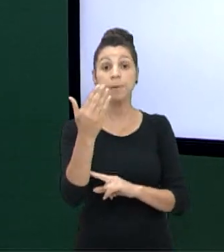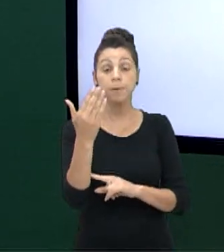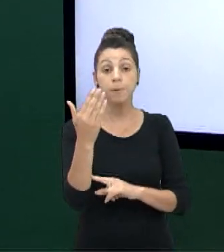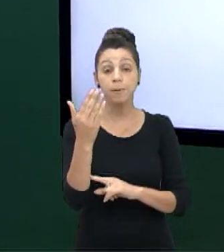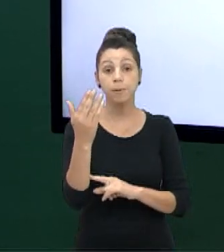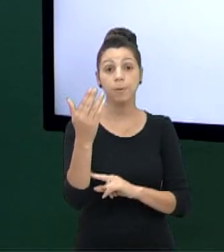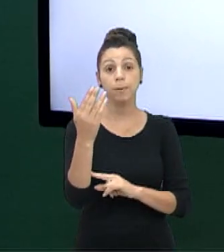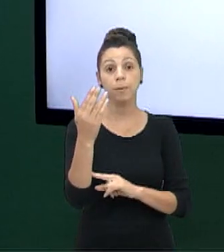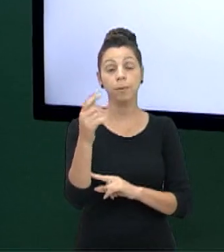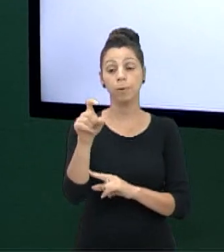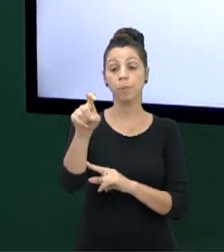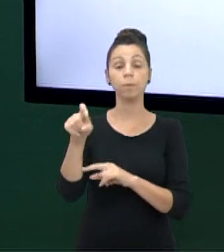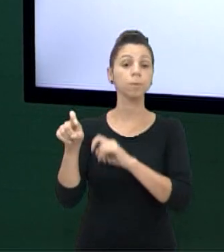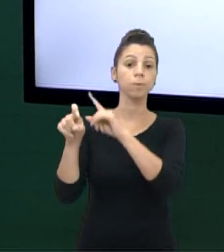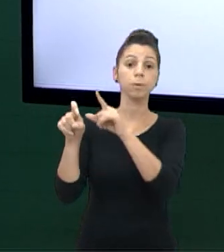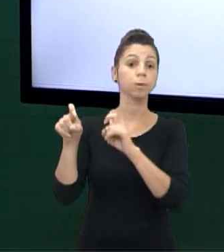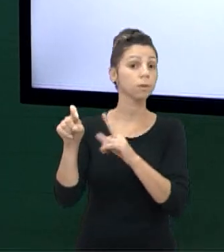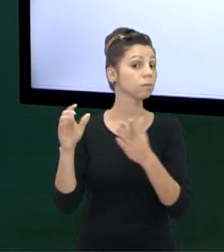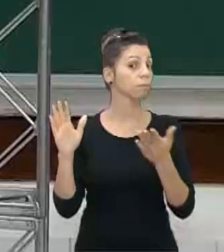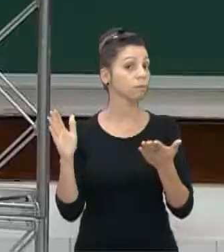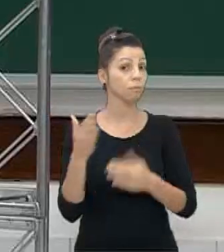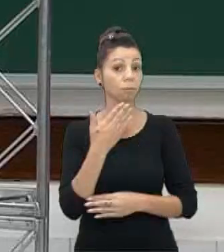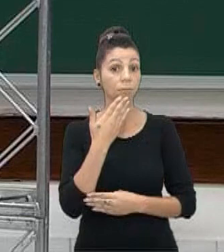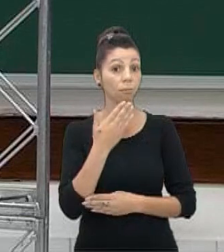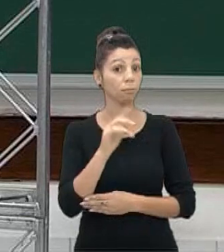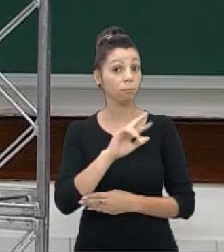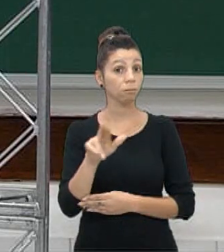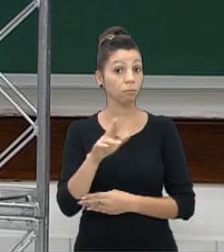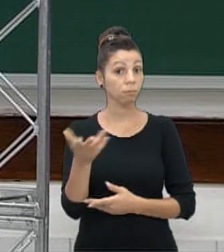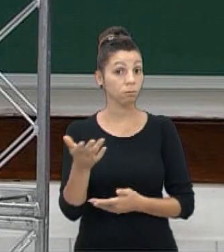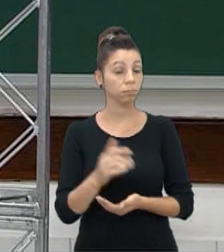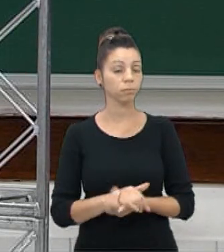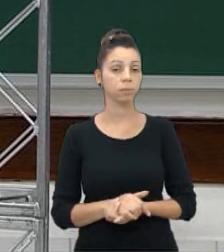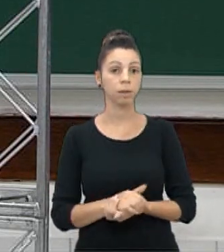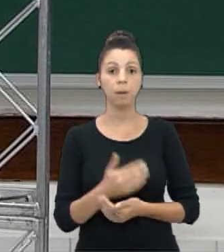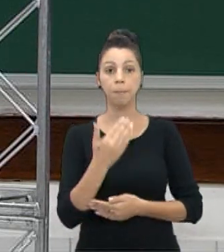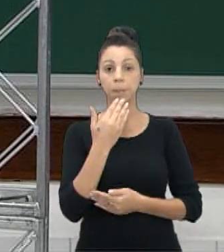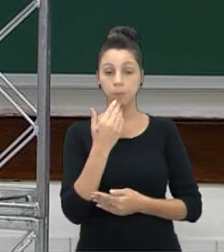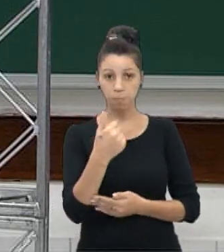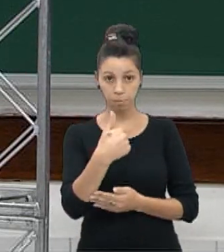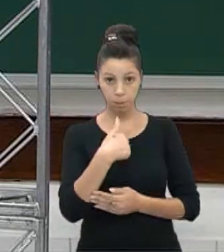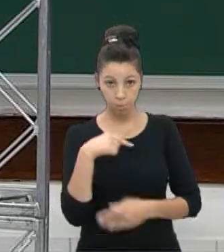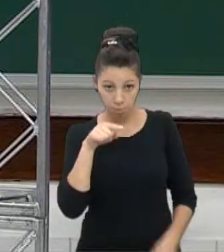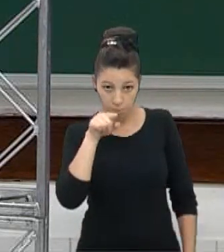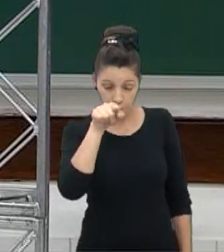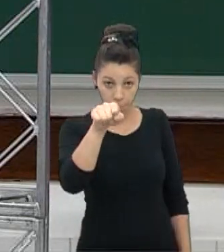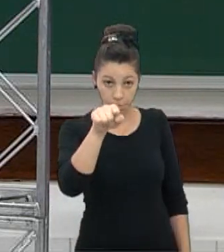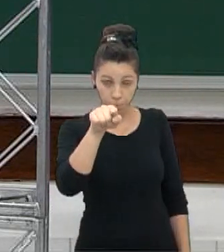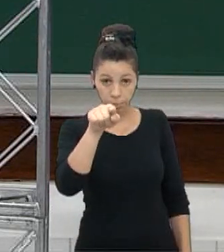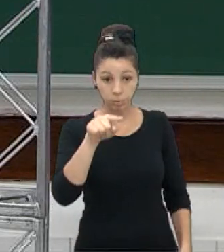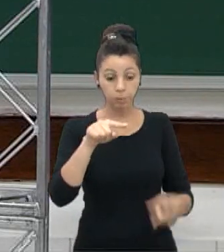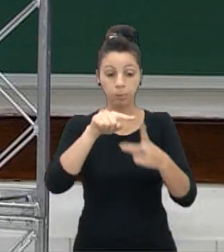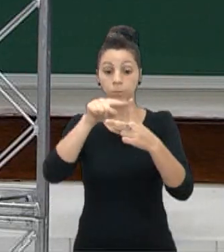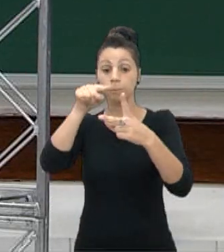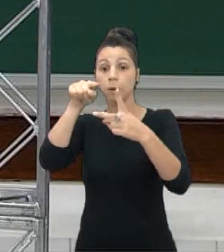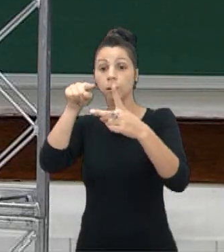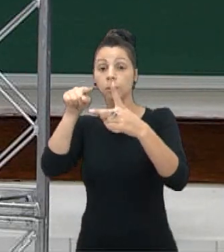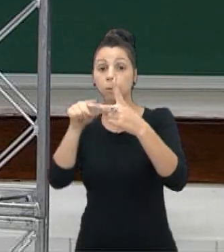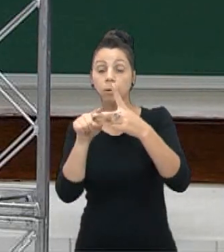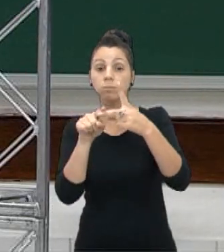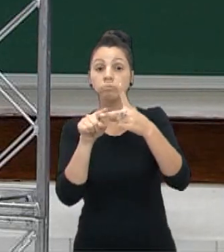x. Ele não pediu o valor de x. Ele pediu, para mim e para você, o valor do ângulo